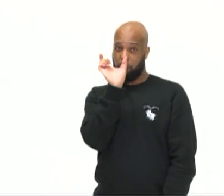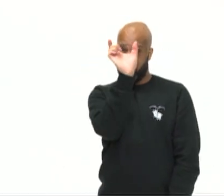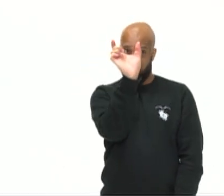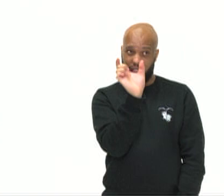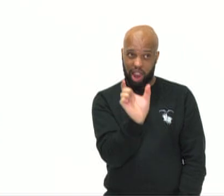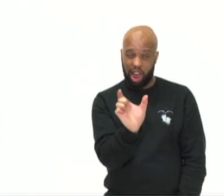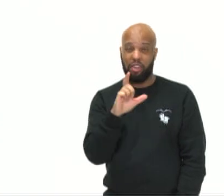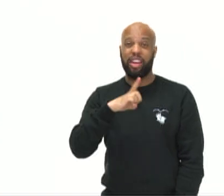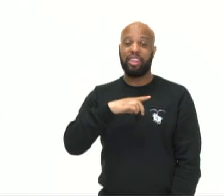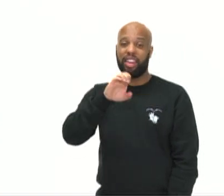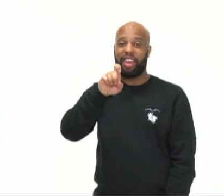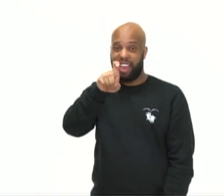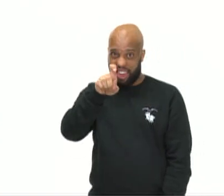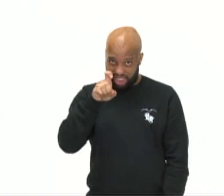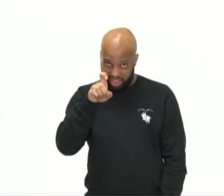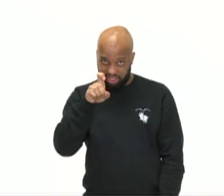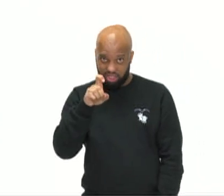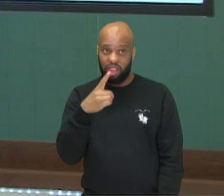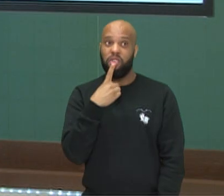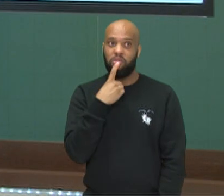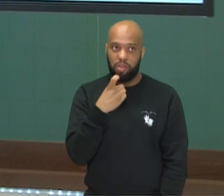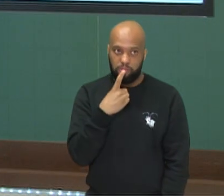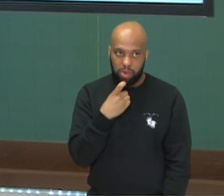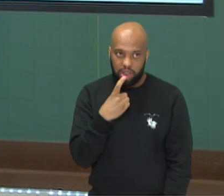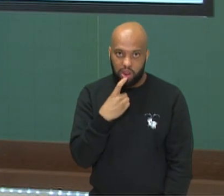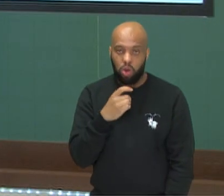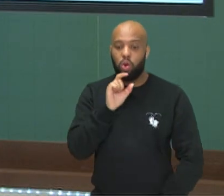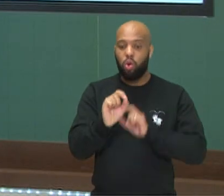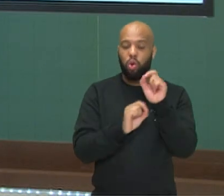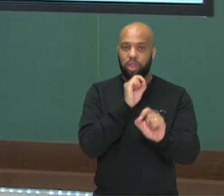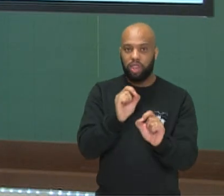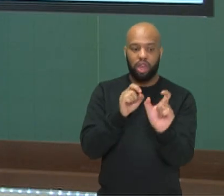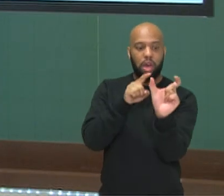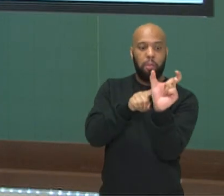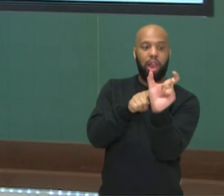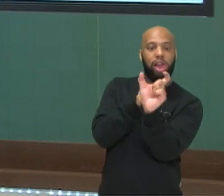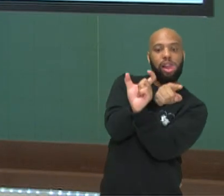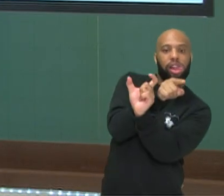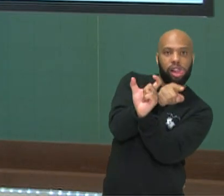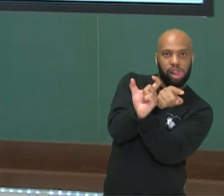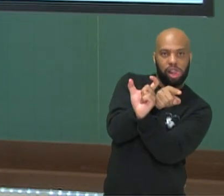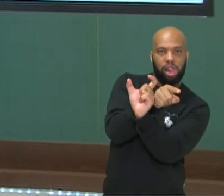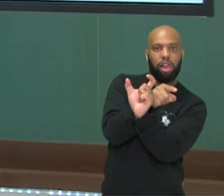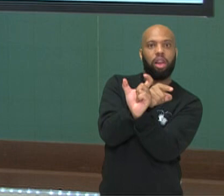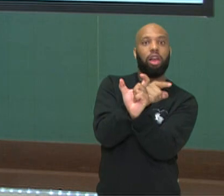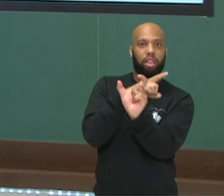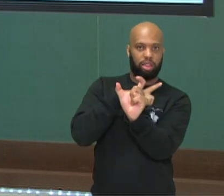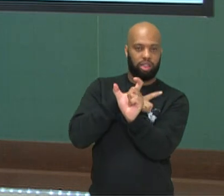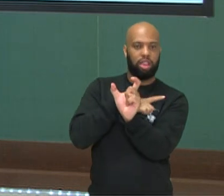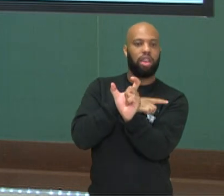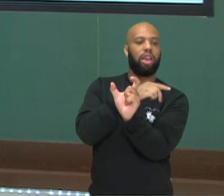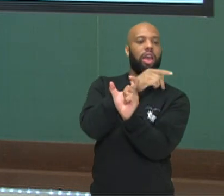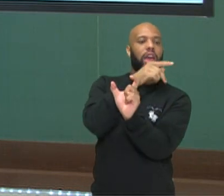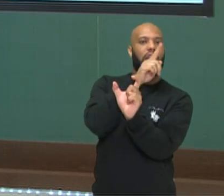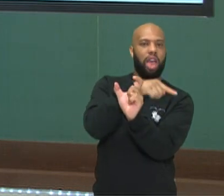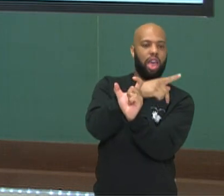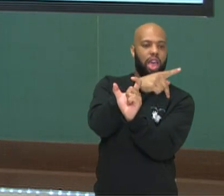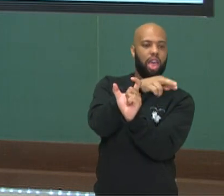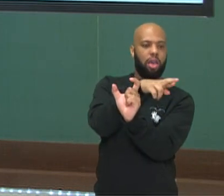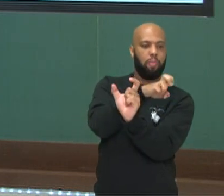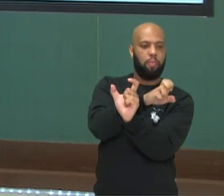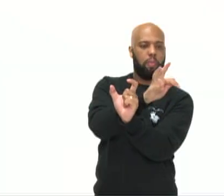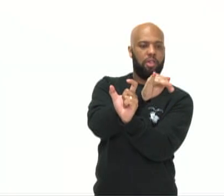ex-aluno. Perceba que aqui eu tenho um prefixo ex antes da palavra principal, do radical. E eu